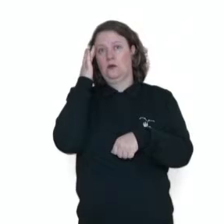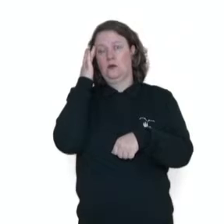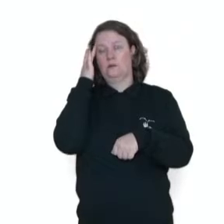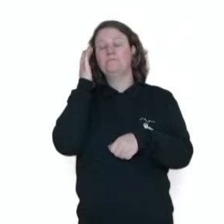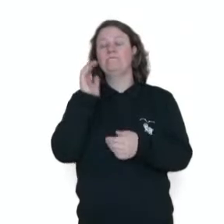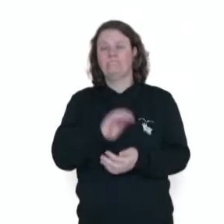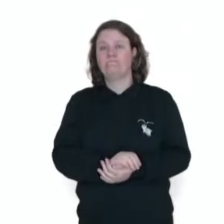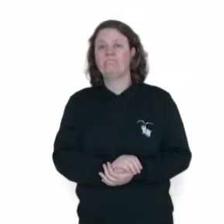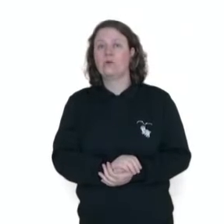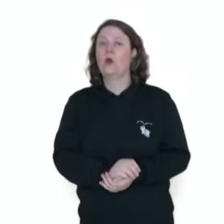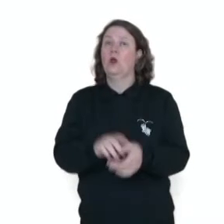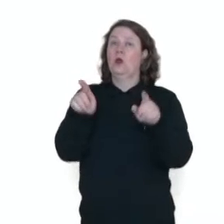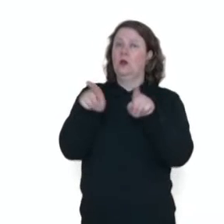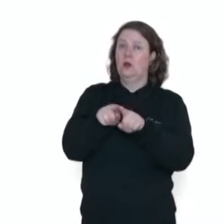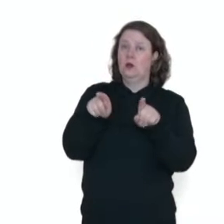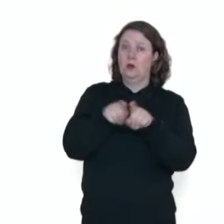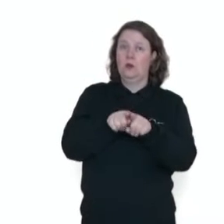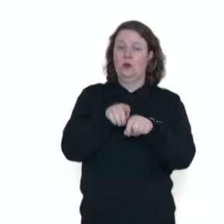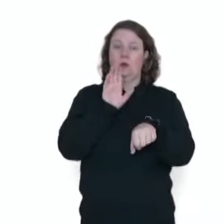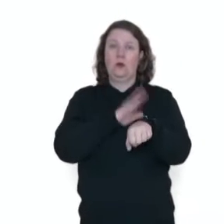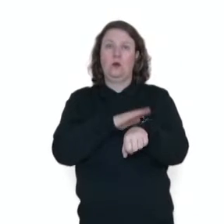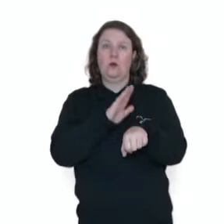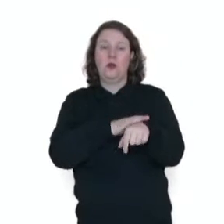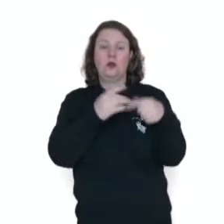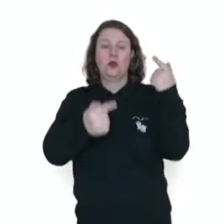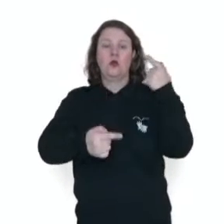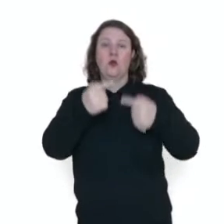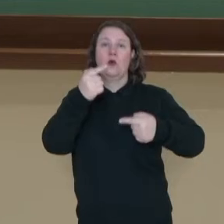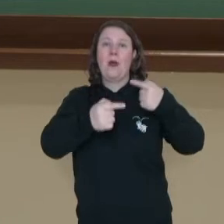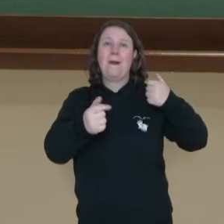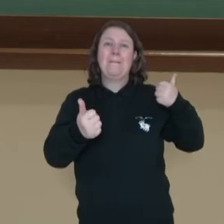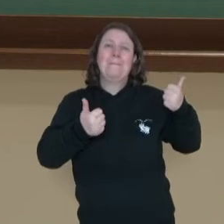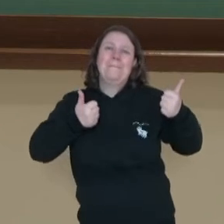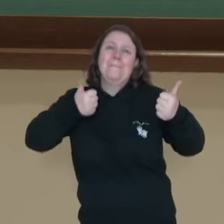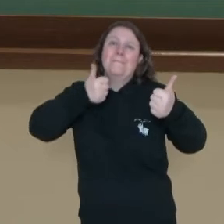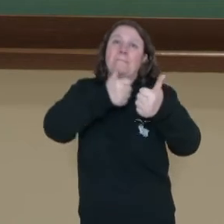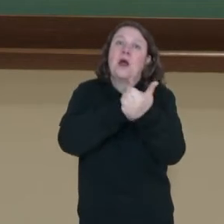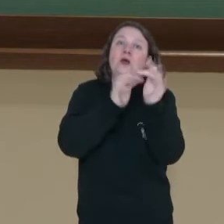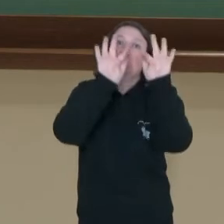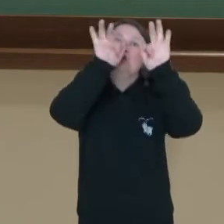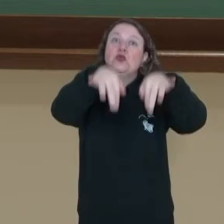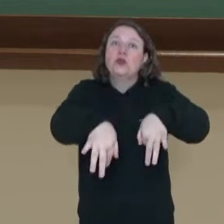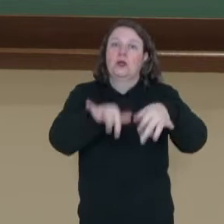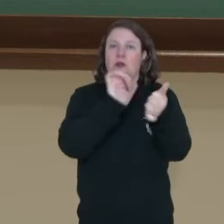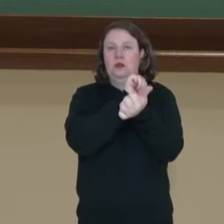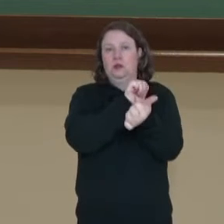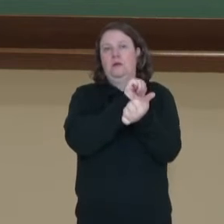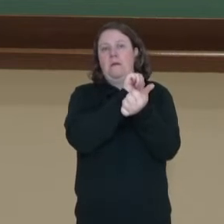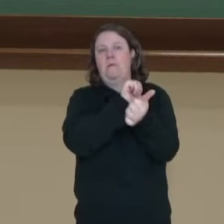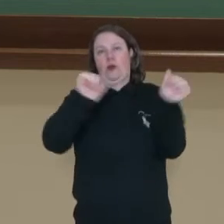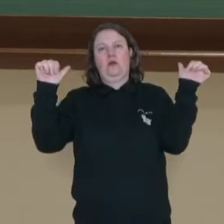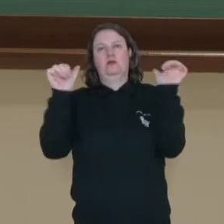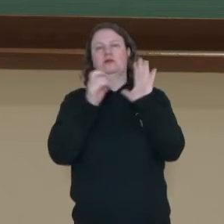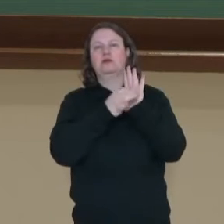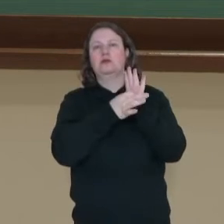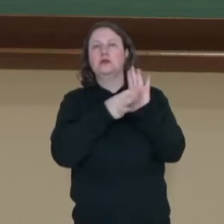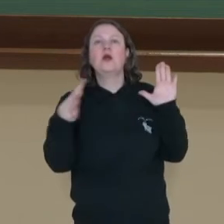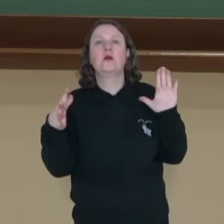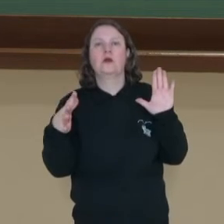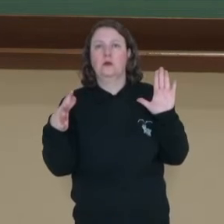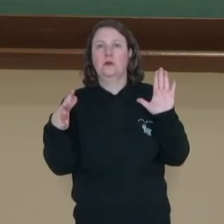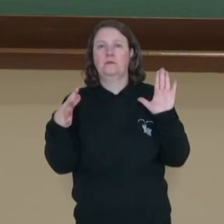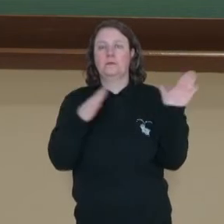que estava sendo debatido o fim da escravidão no século XIX, esse processo abolicionista que é do